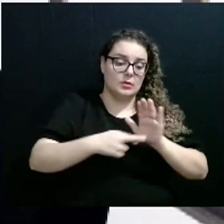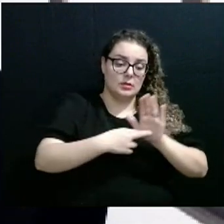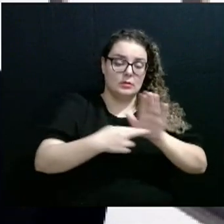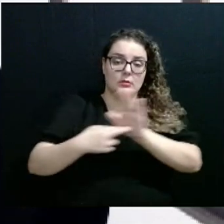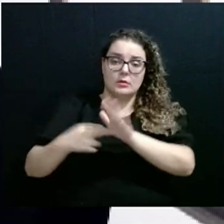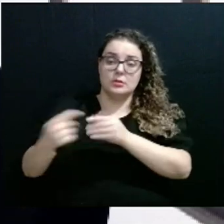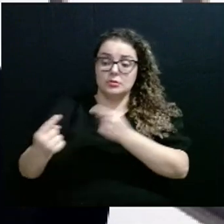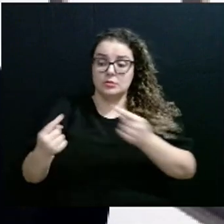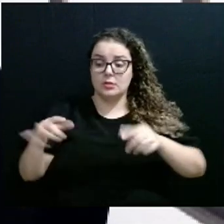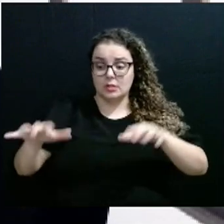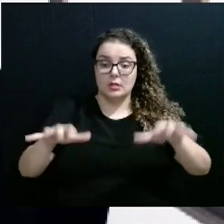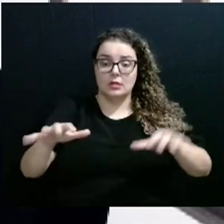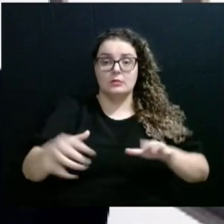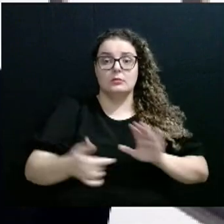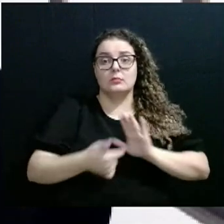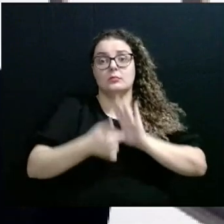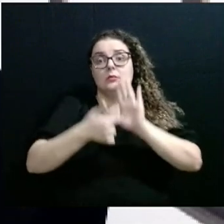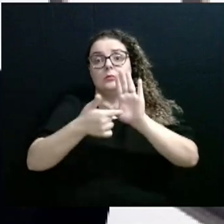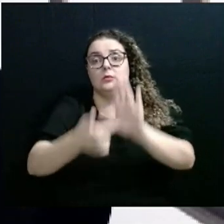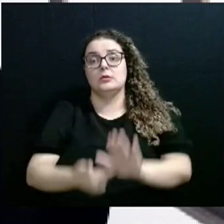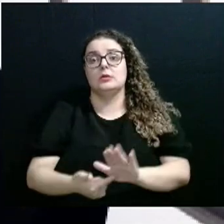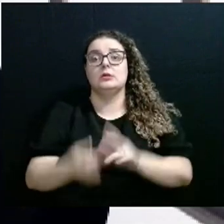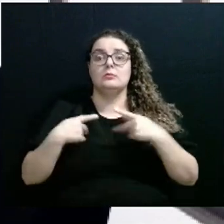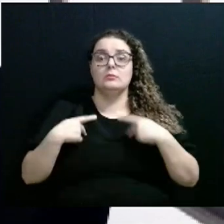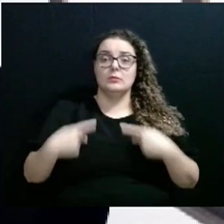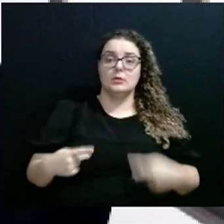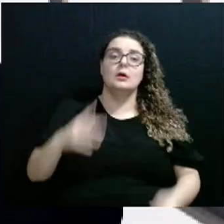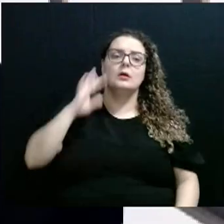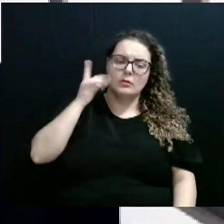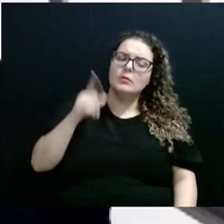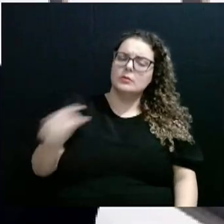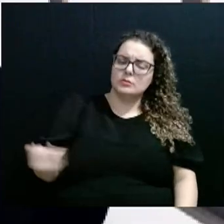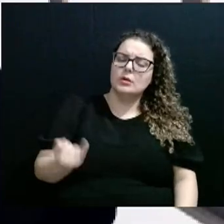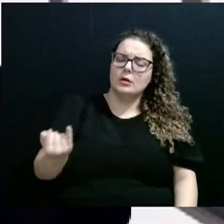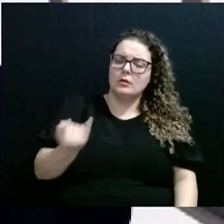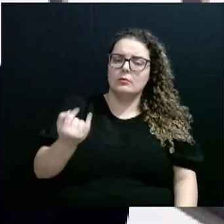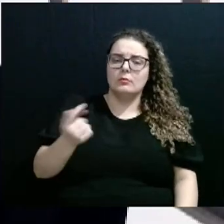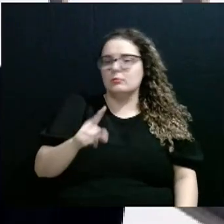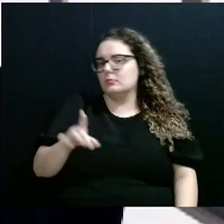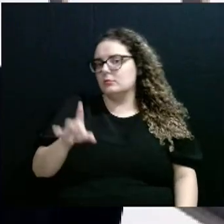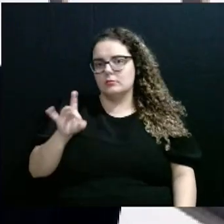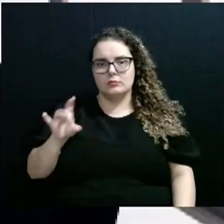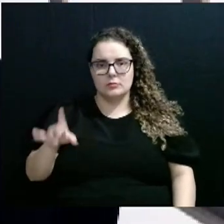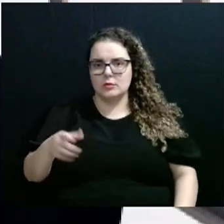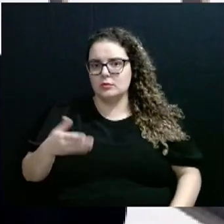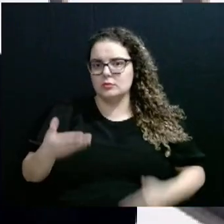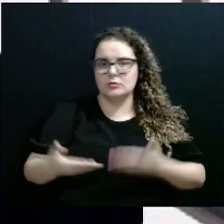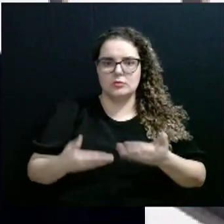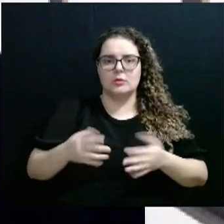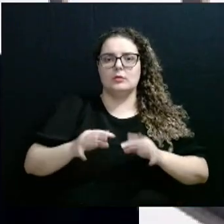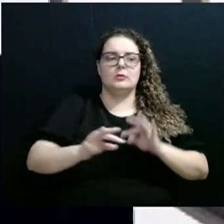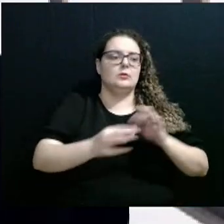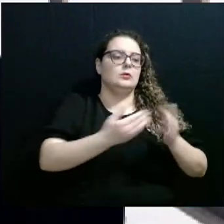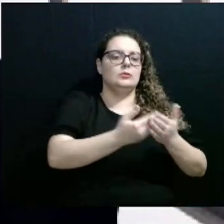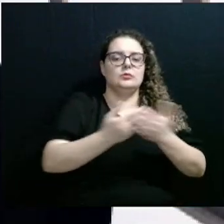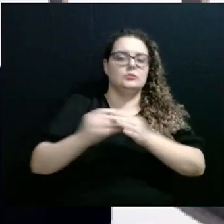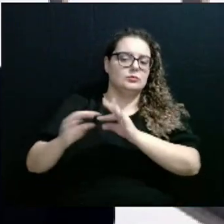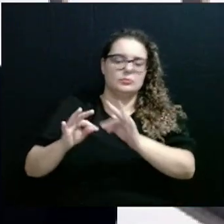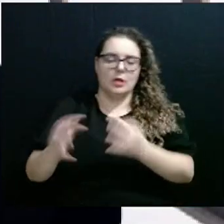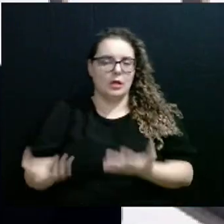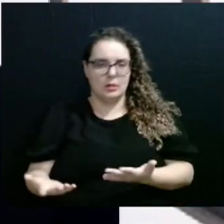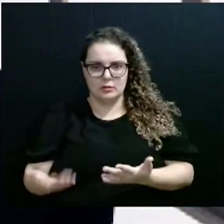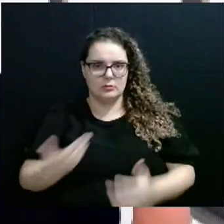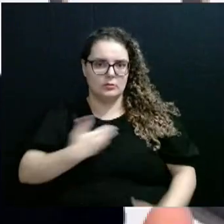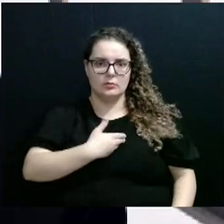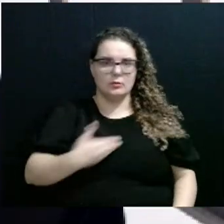a tua posição, acho que isso é importante. Não só vir um estudo técnico do governo, mas também